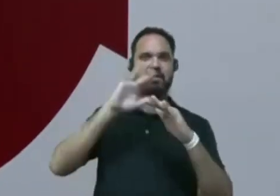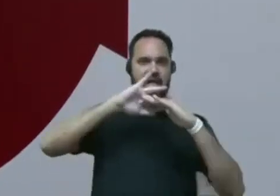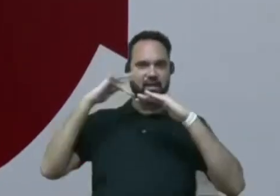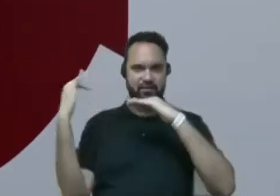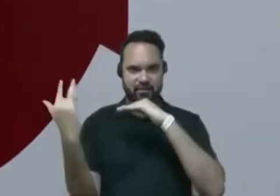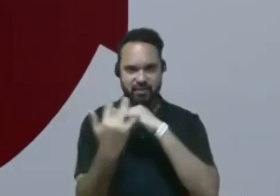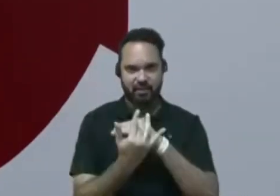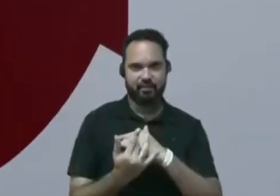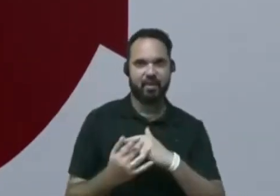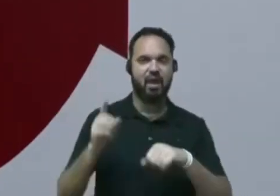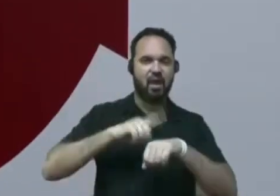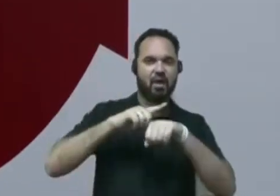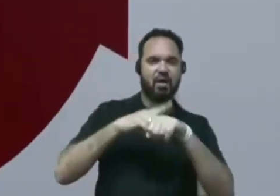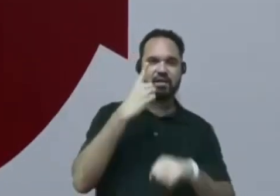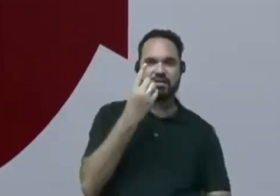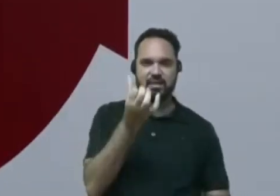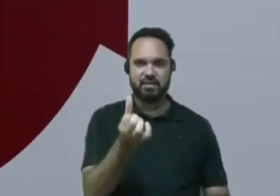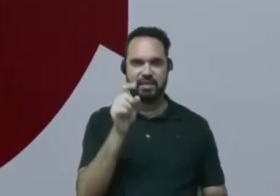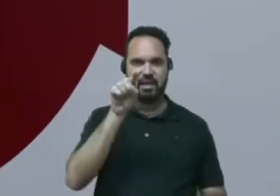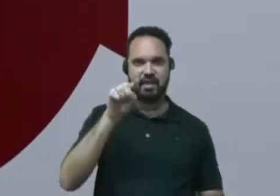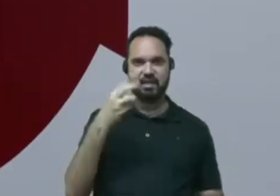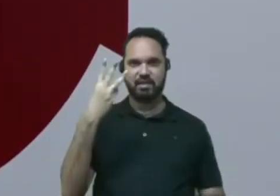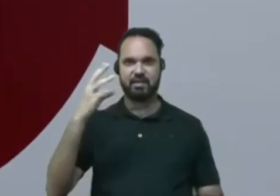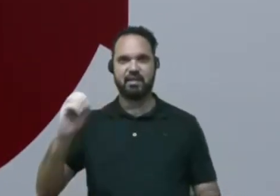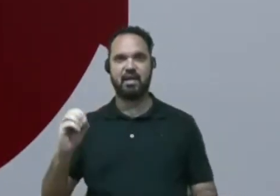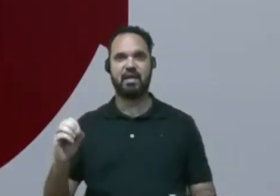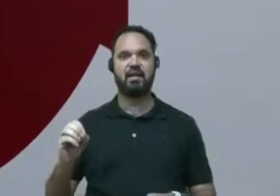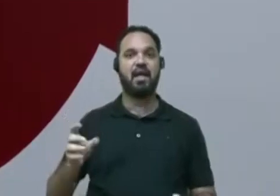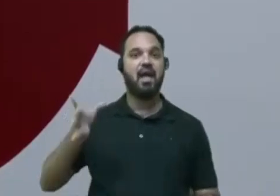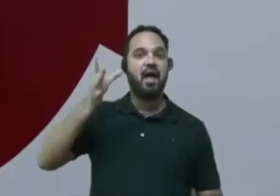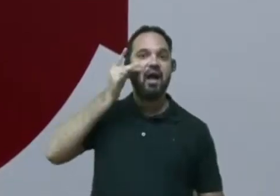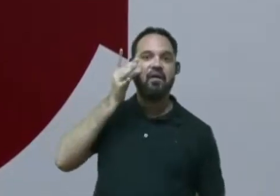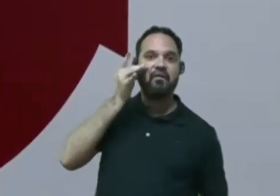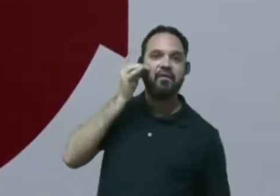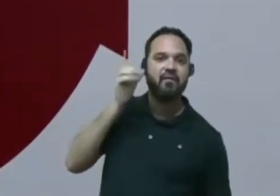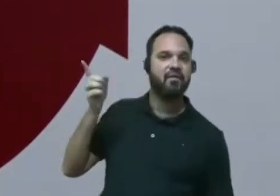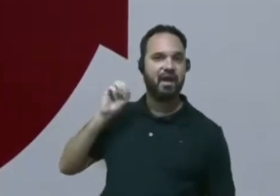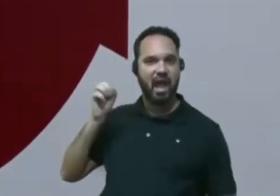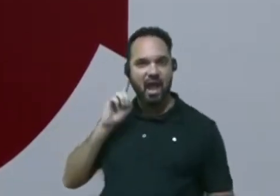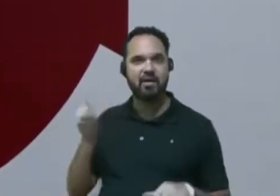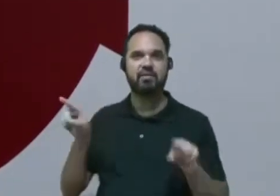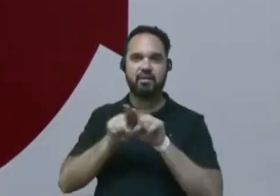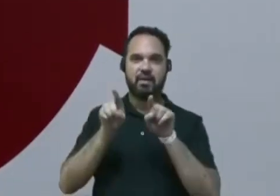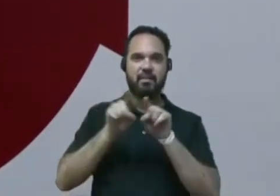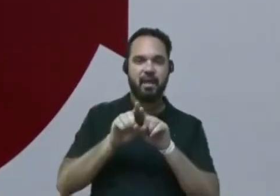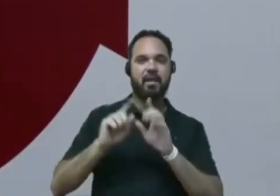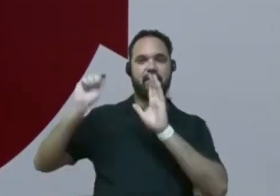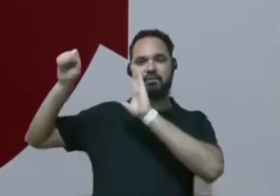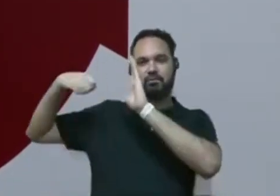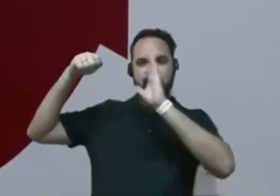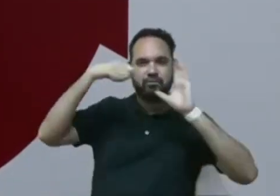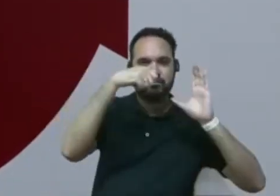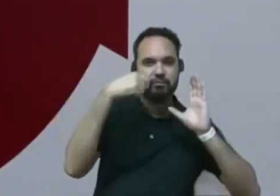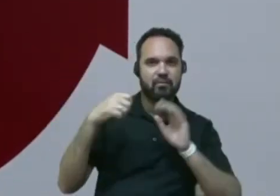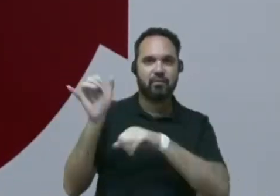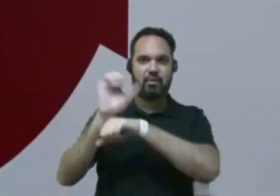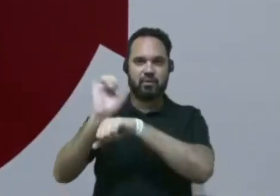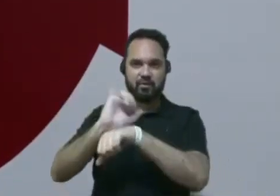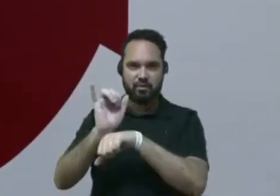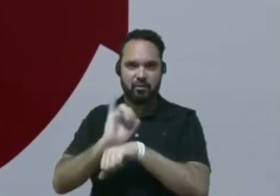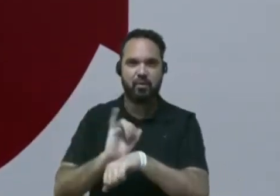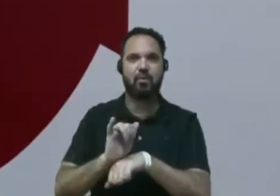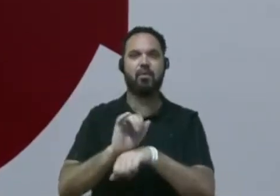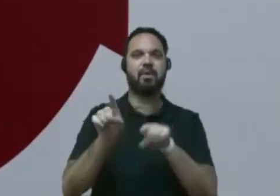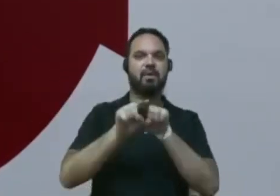e as 16 e 30 nós estaremos ao vivo na rádio Jovem Pan News e também na transmissão com imagens no nosso canal no YouTube